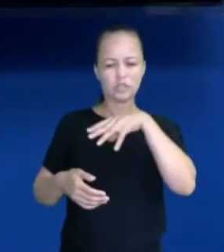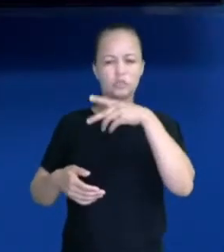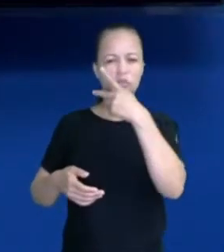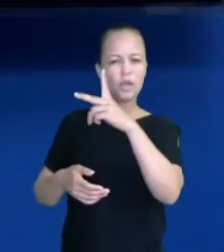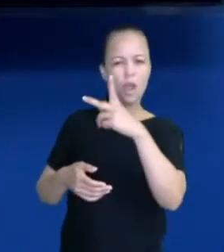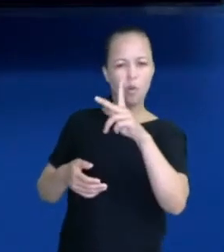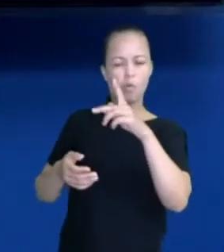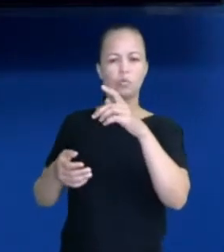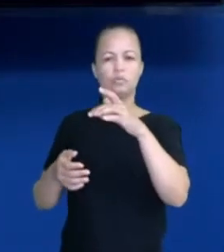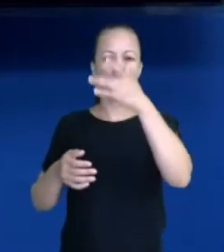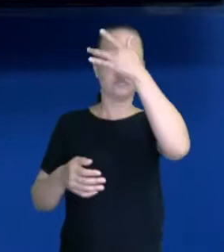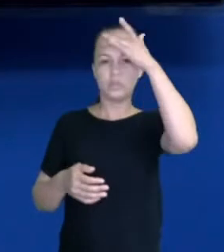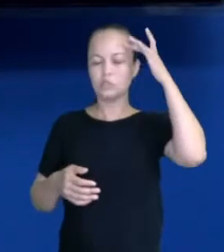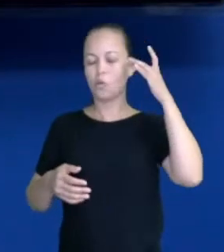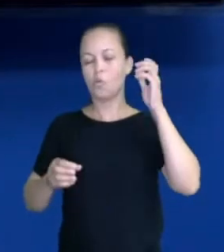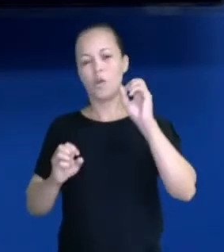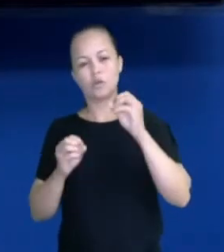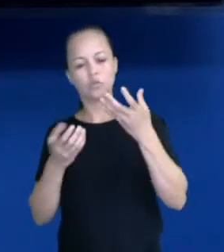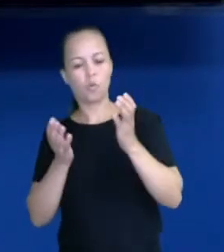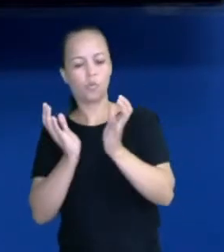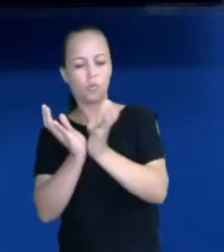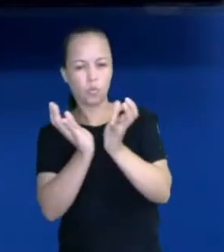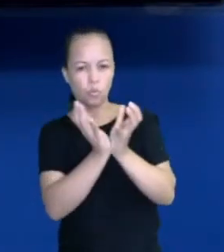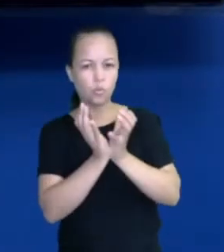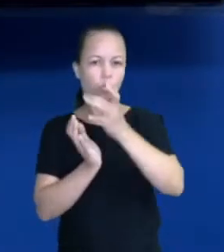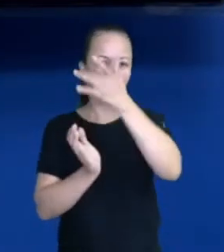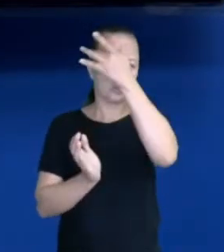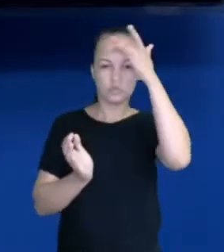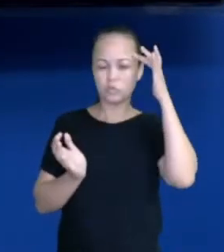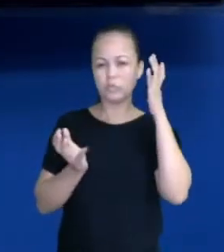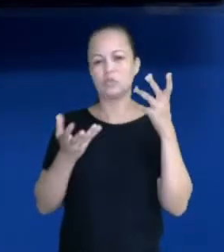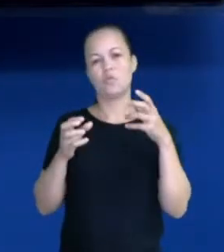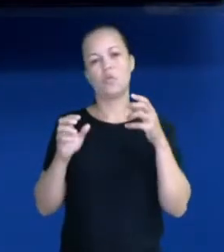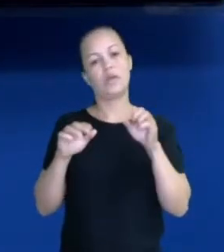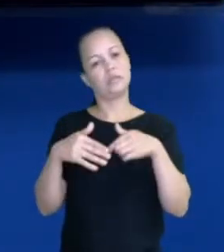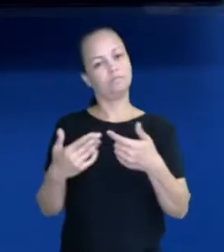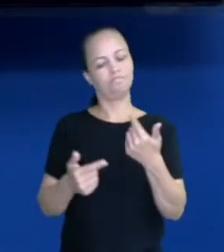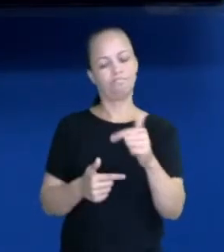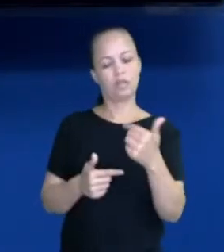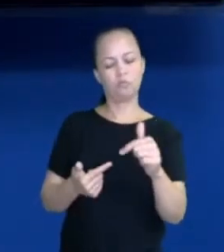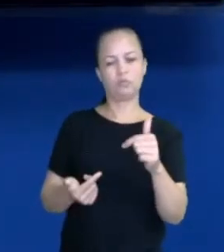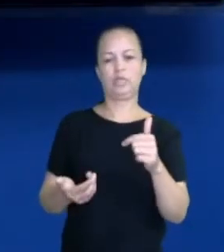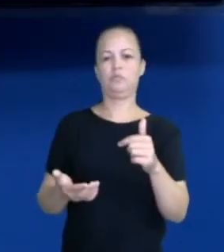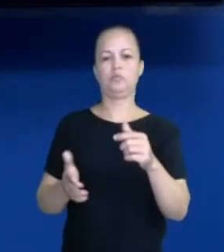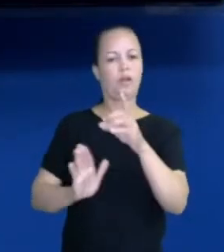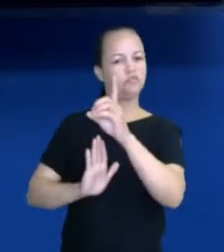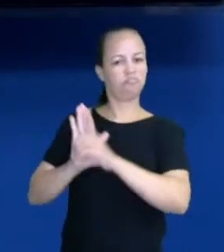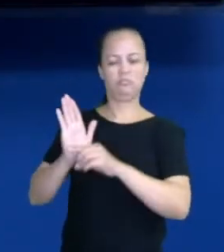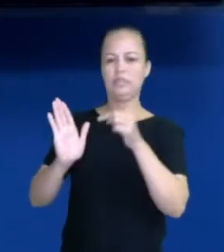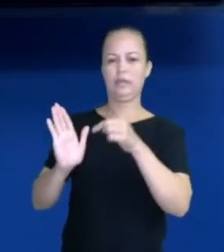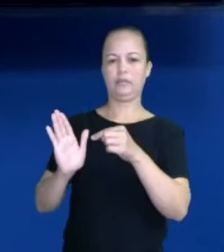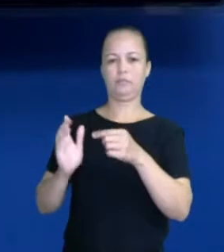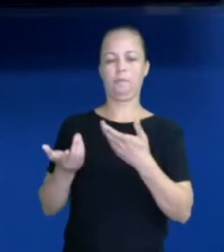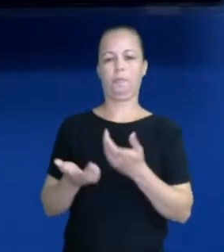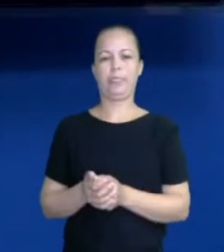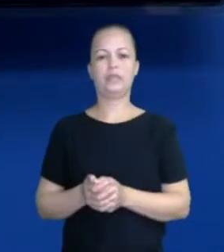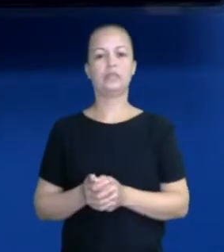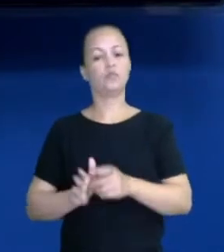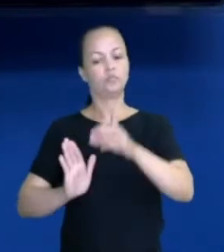um grupo de pessoas, aí a gente já não tem mais esse direito. Nós temos direito, mas esse direito também